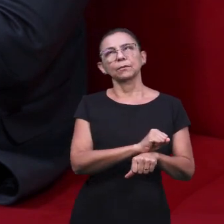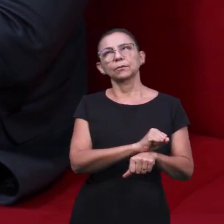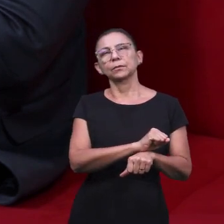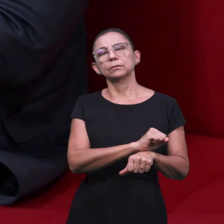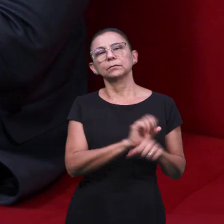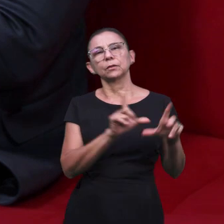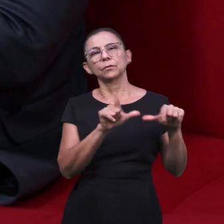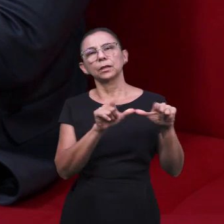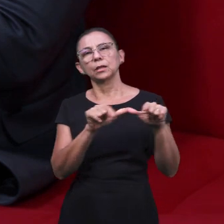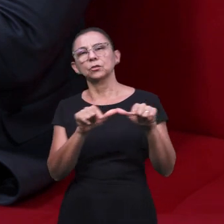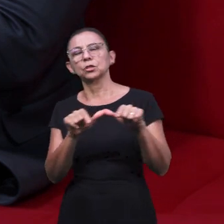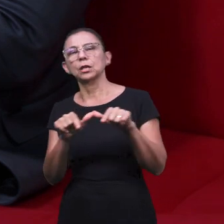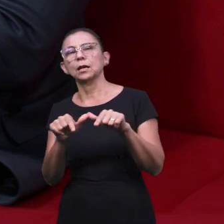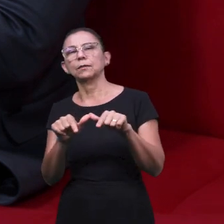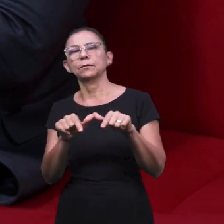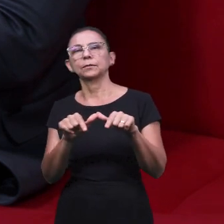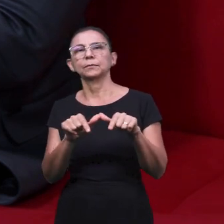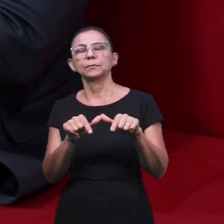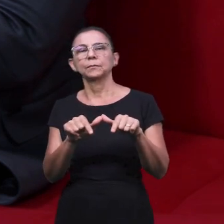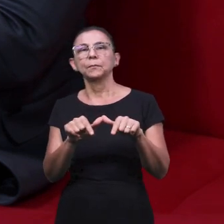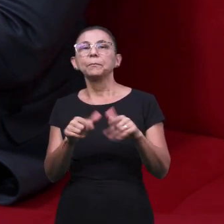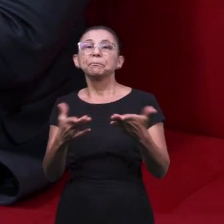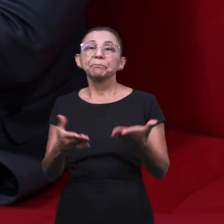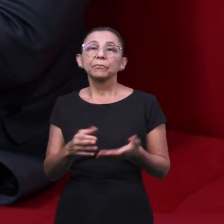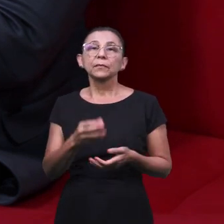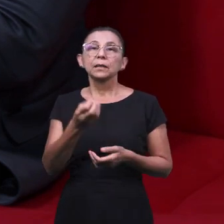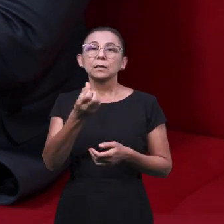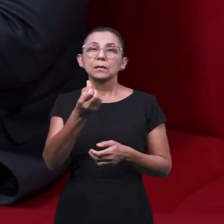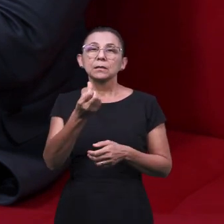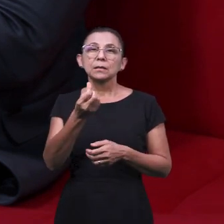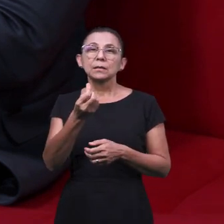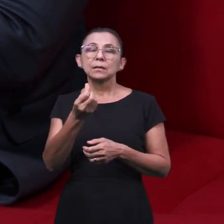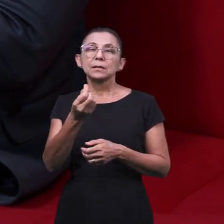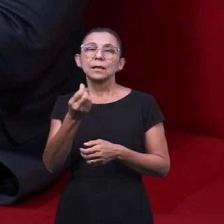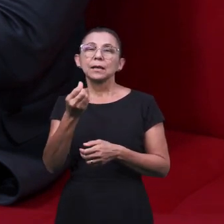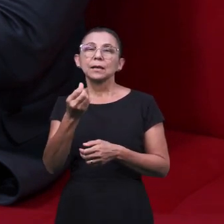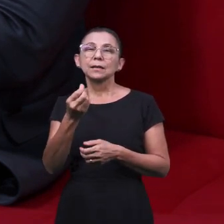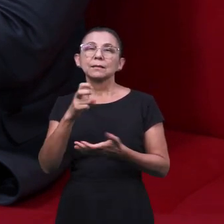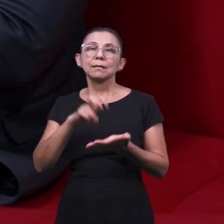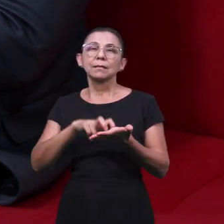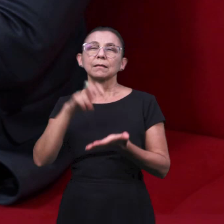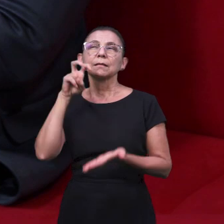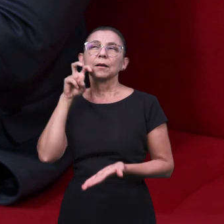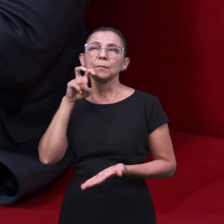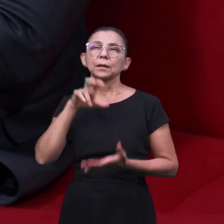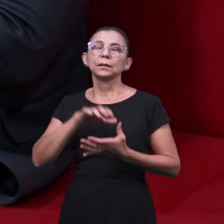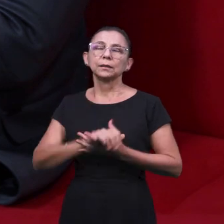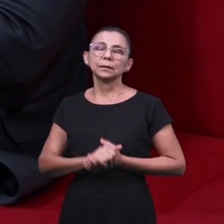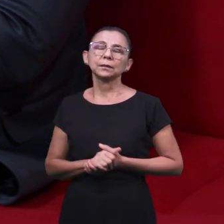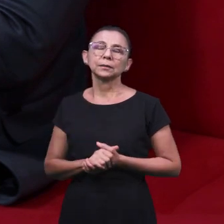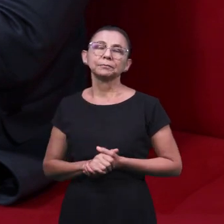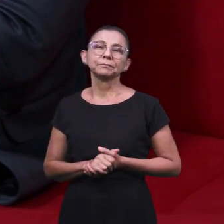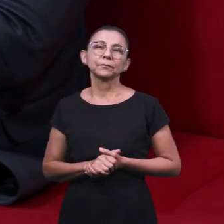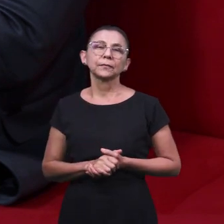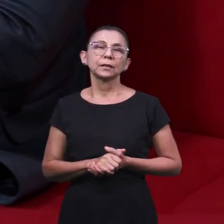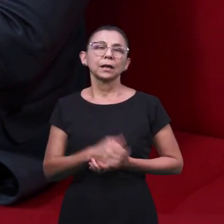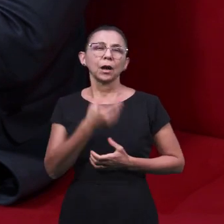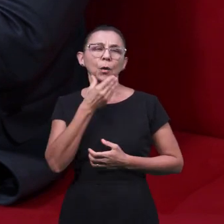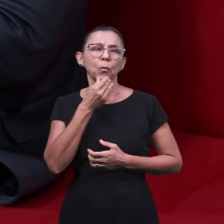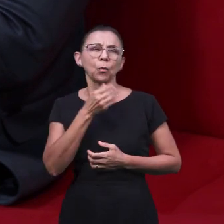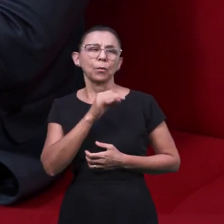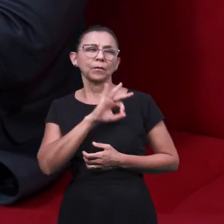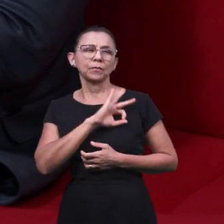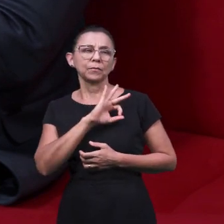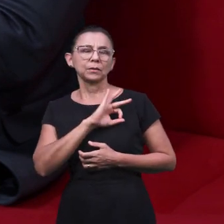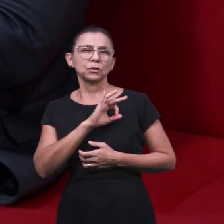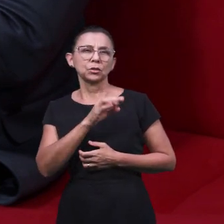O zelador da escola falou depois de um tempo, falou assim, eu vou abrir a escola para você entrar, você já vai estudando. né? Porque senão eu tinha que